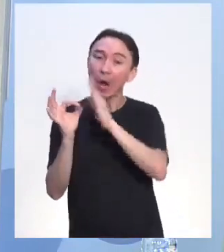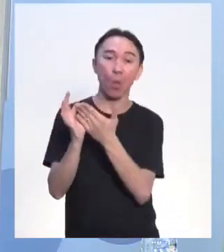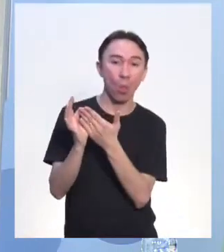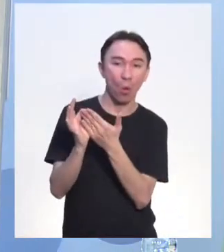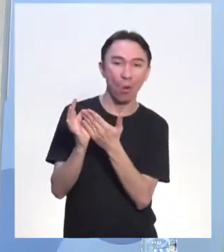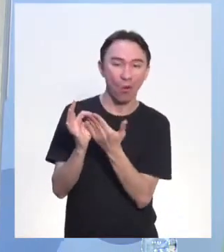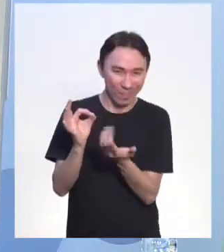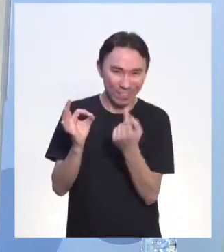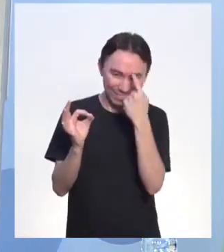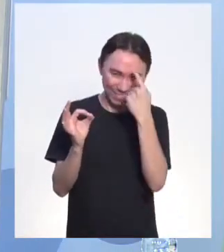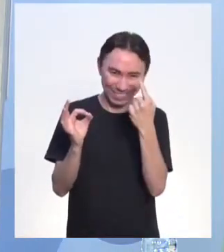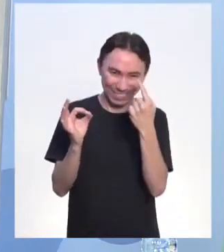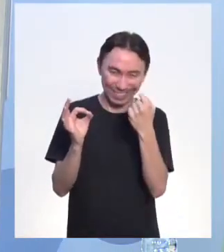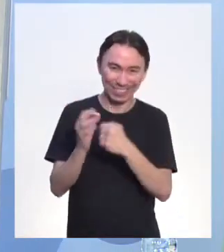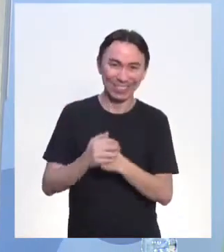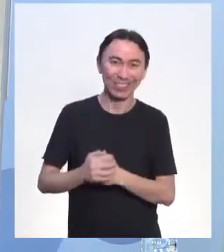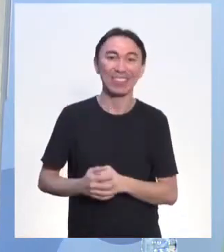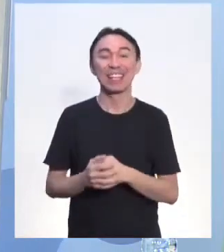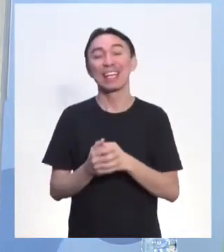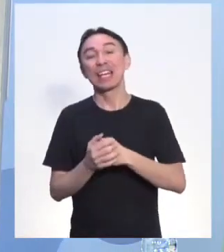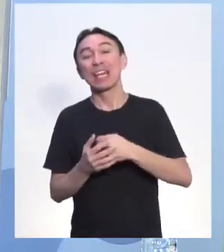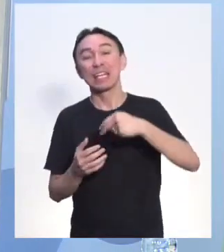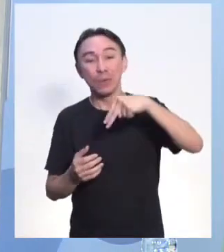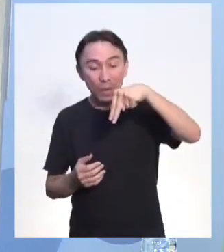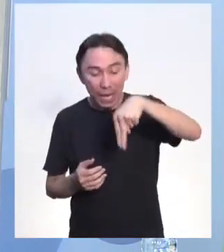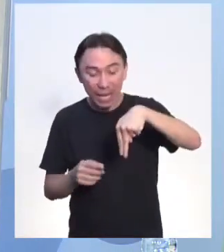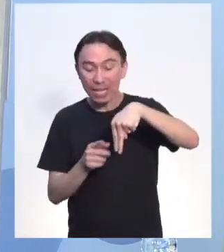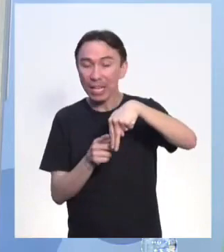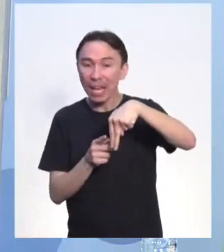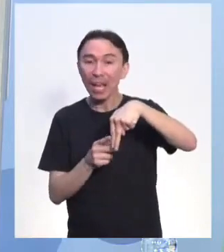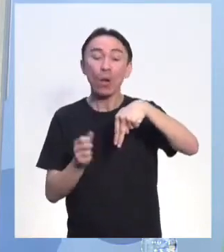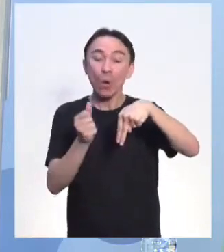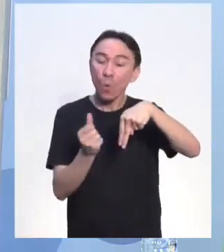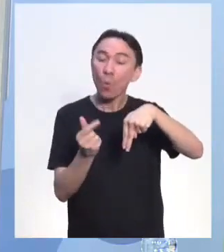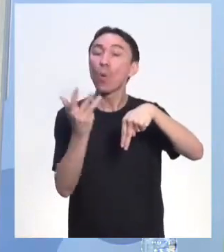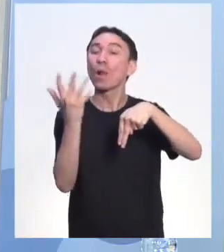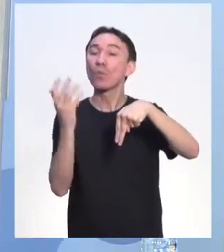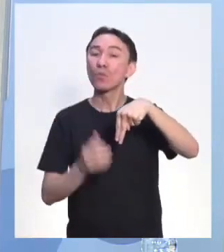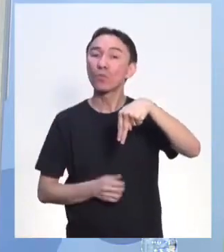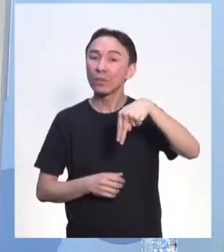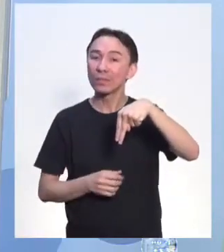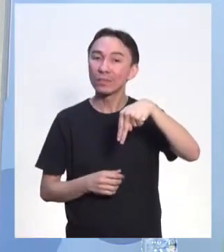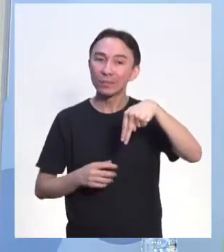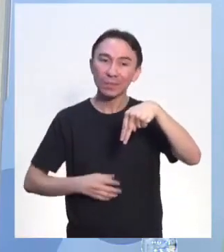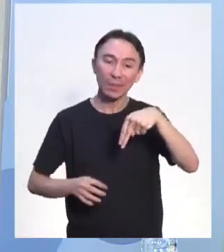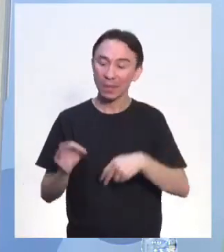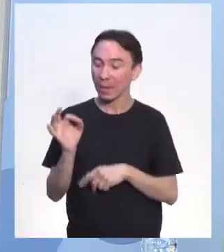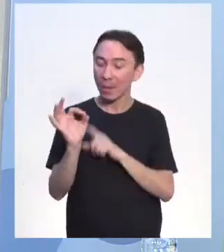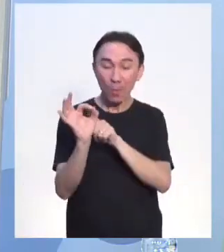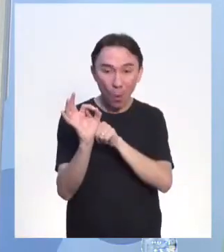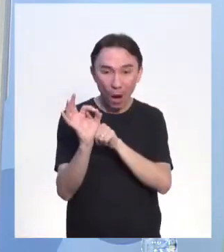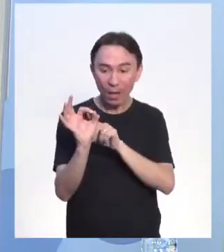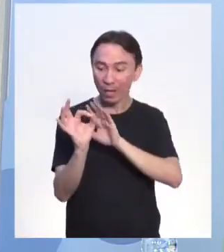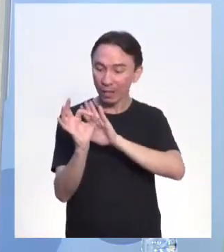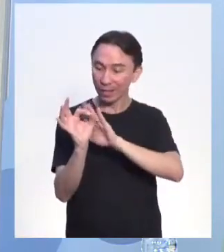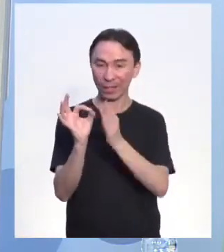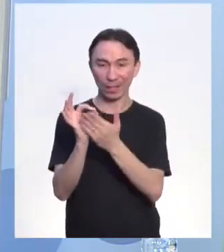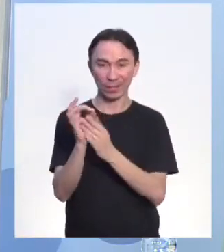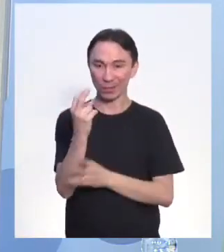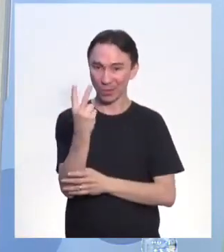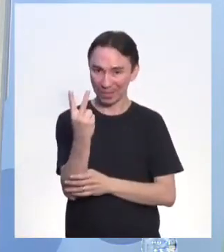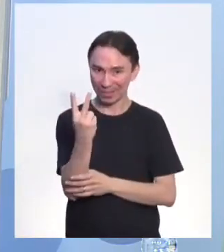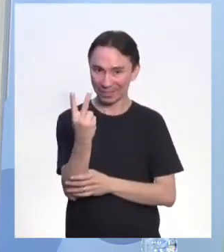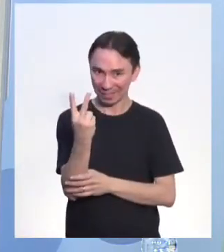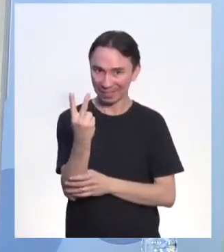a quantidade de elementos do ômega. Então, a moeda tem dois elementos, então N ômega vai ser 2. Falei certo,